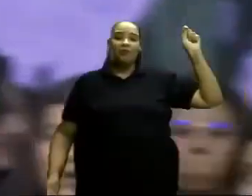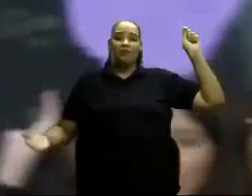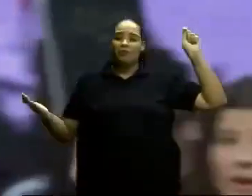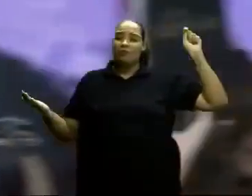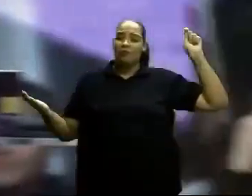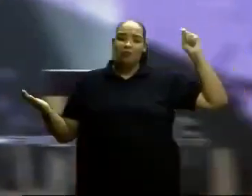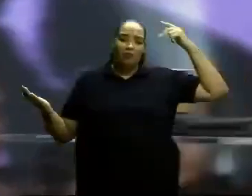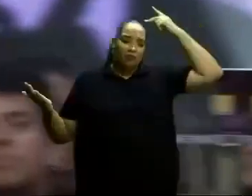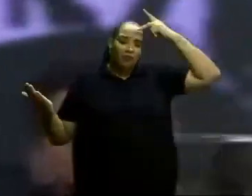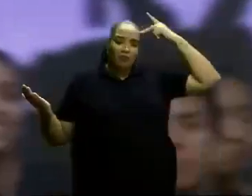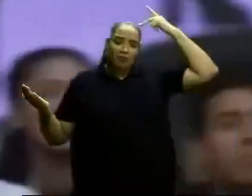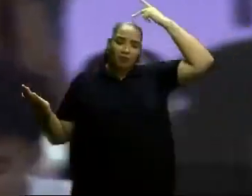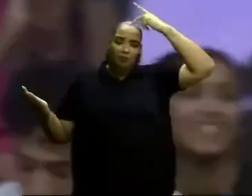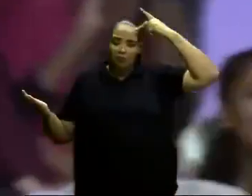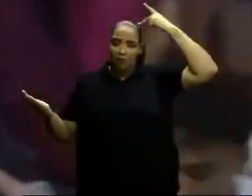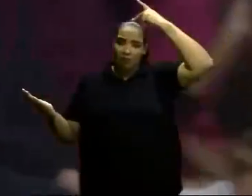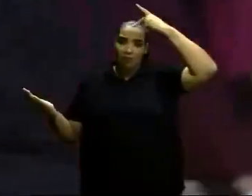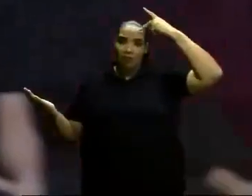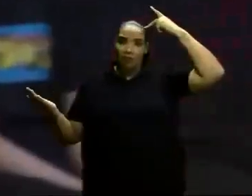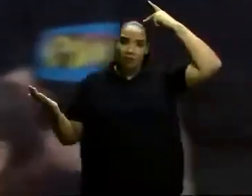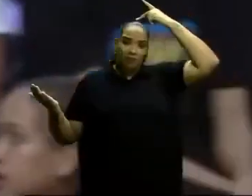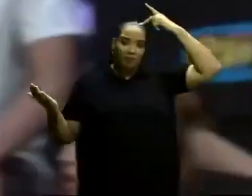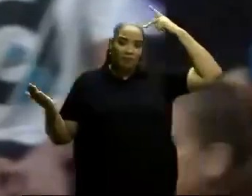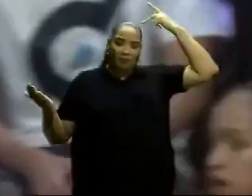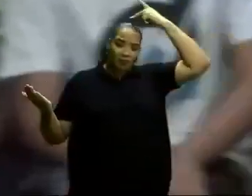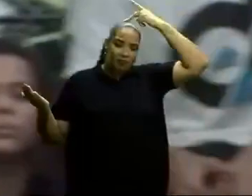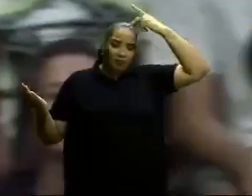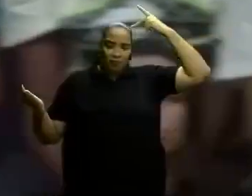Erebacando, remai, jorevaravasuri.